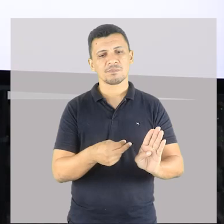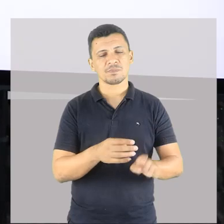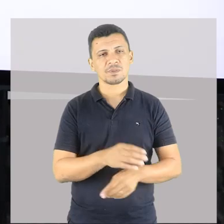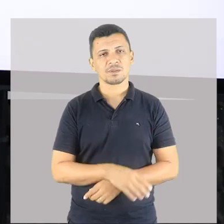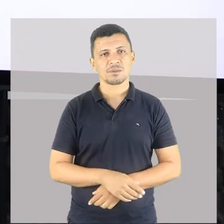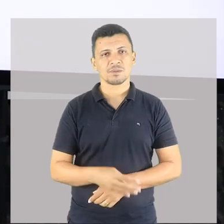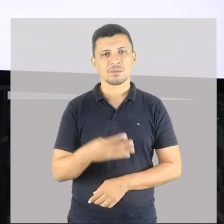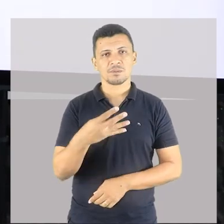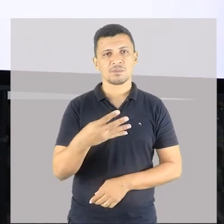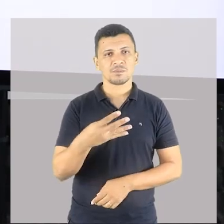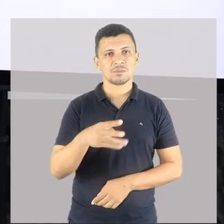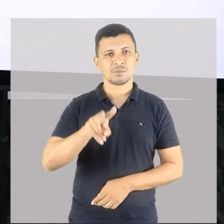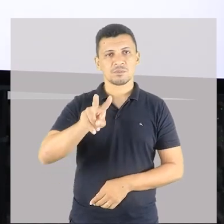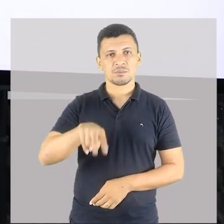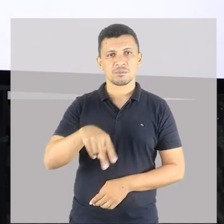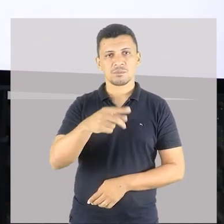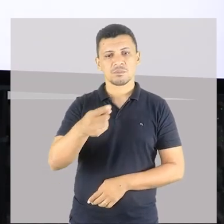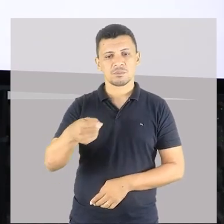a 4π